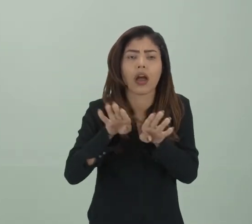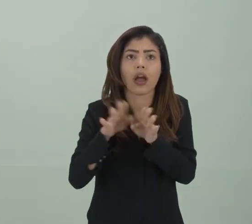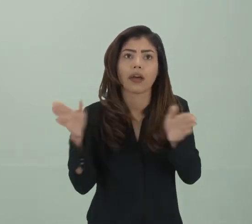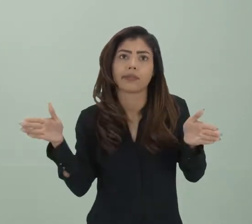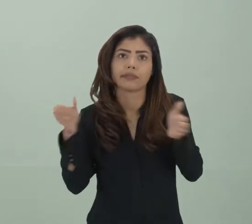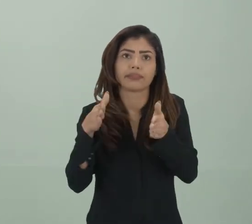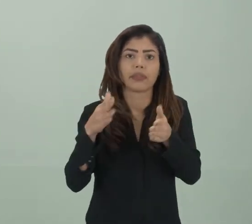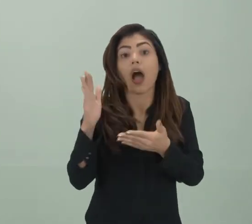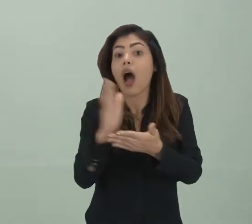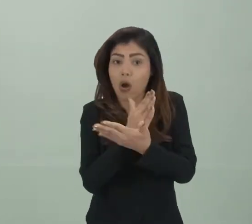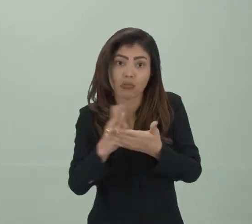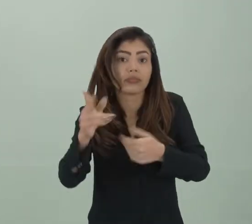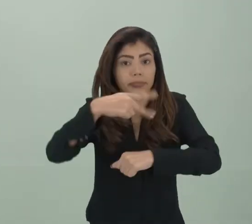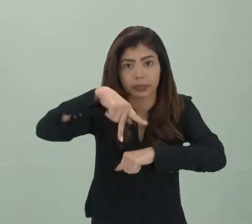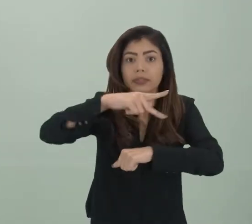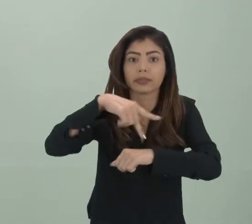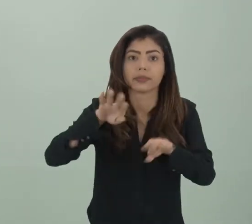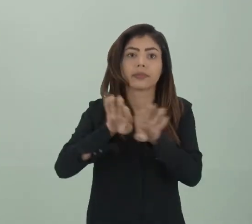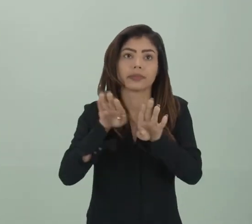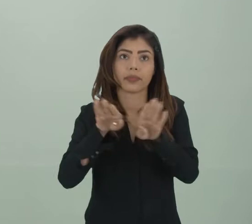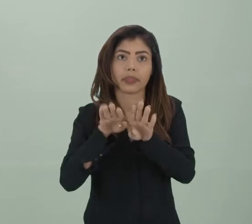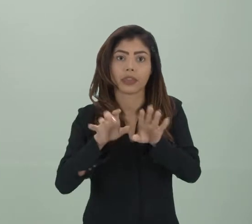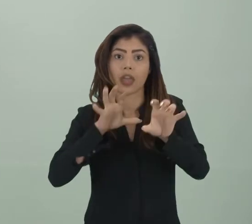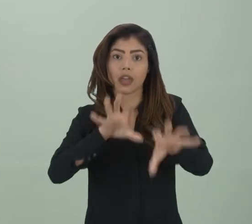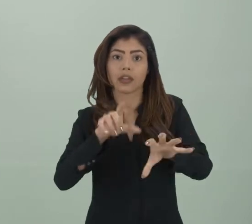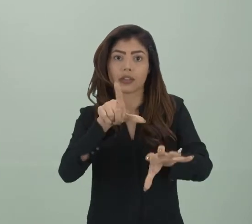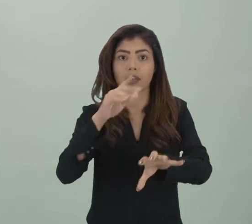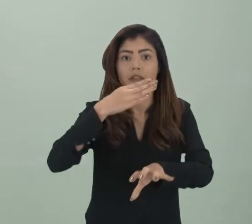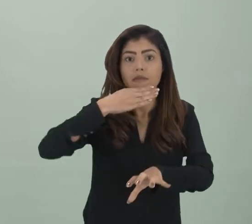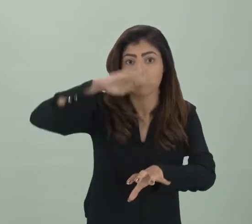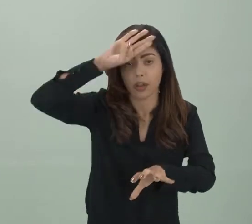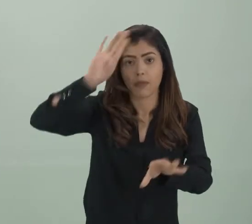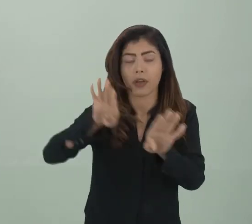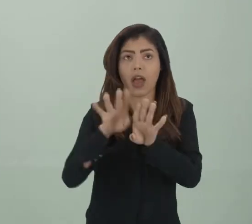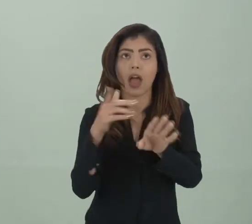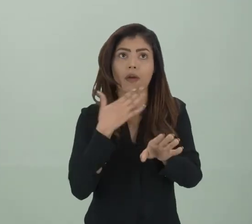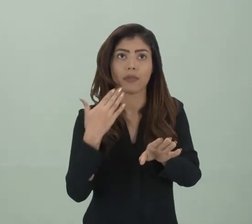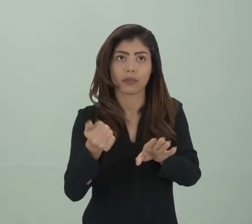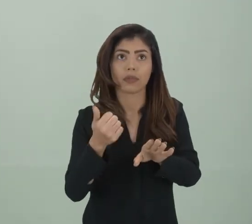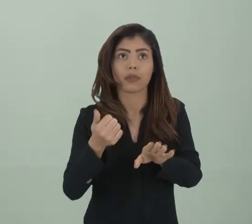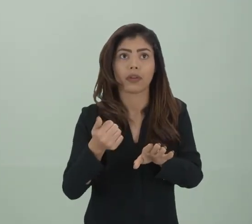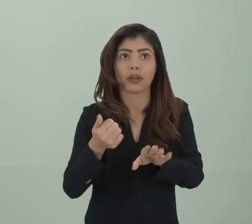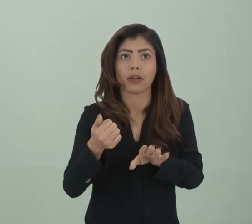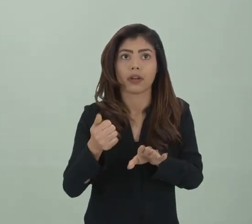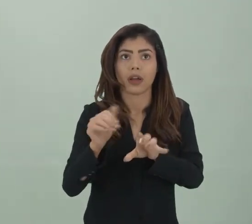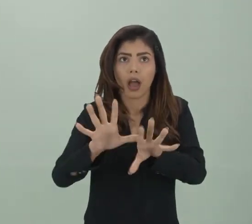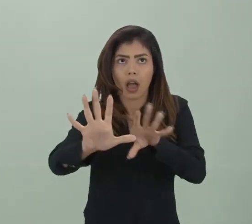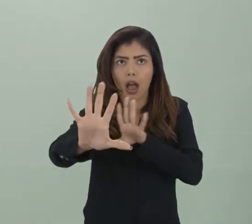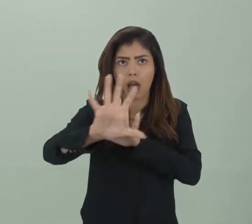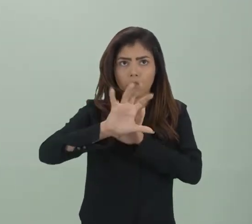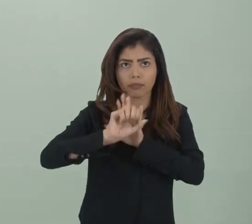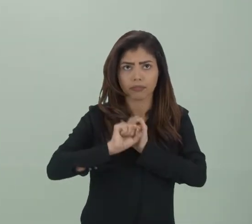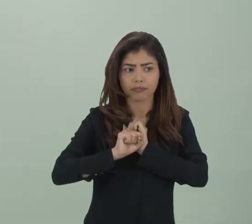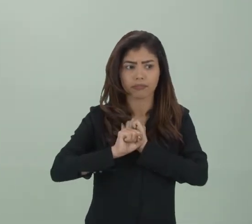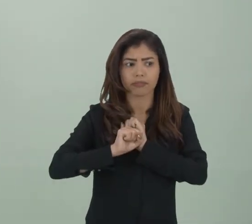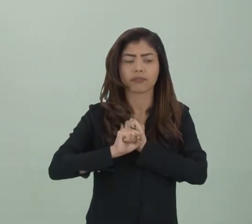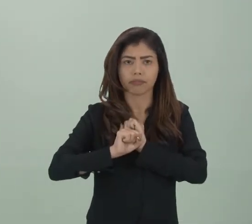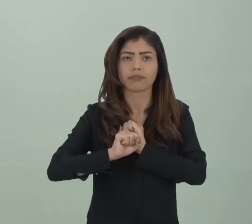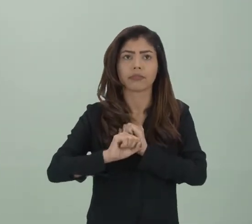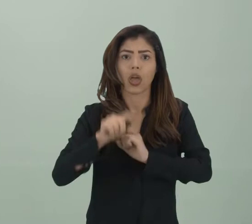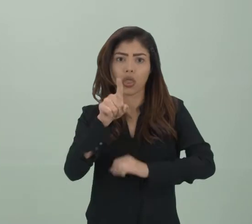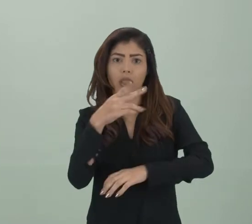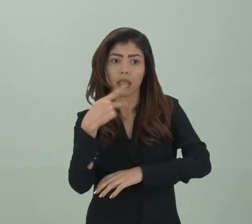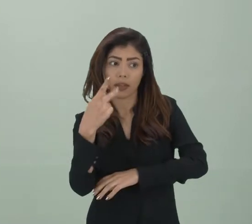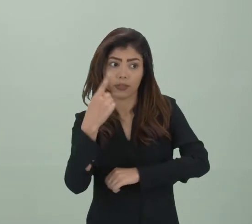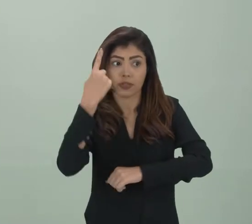países árabes. Isso deu à região de Andalucia a aquisição de parte desse